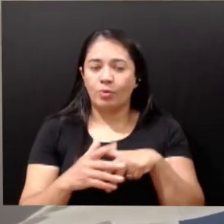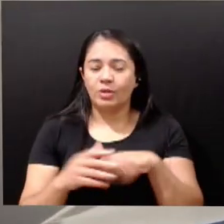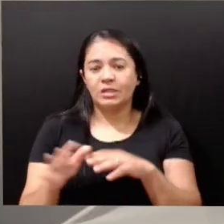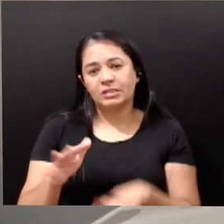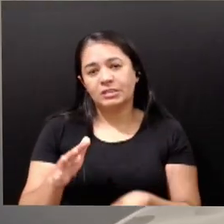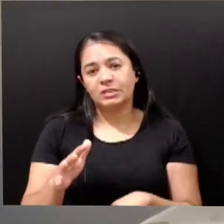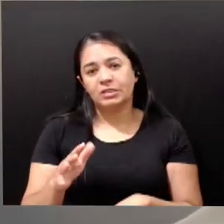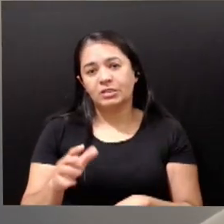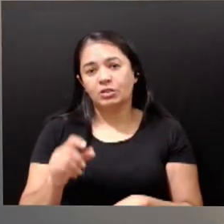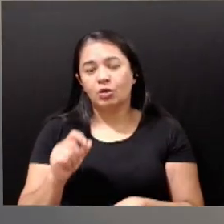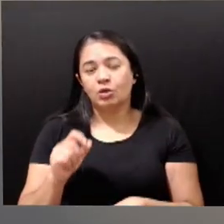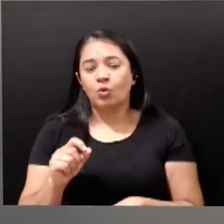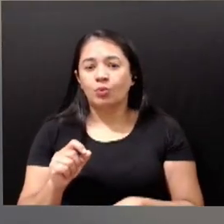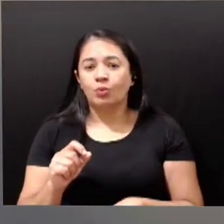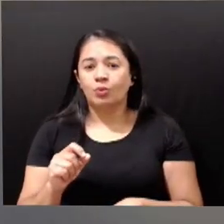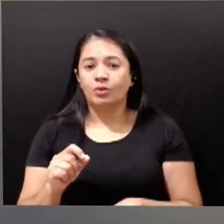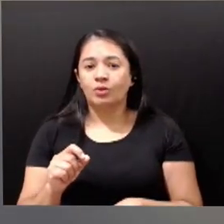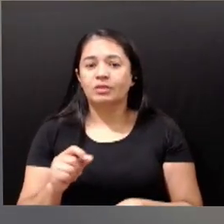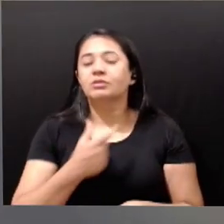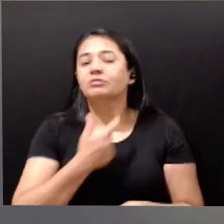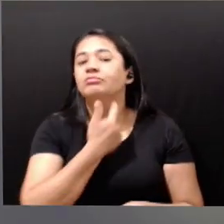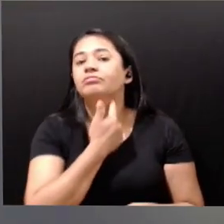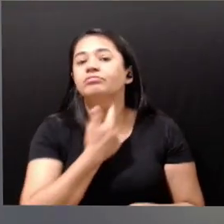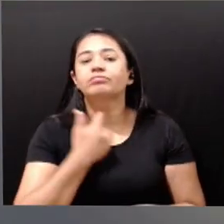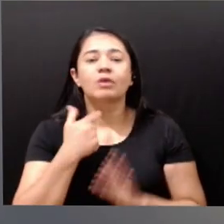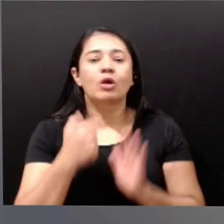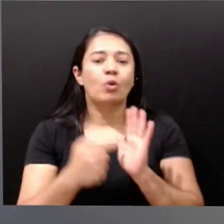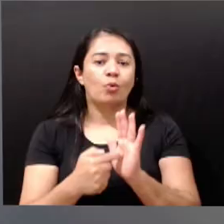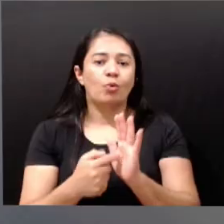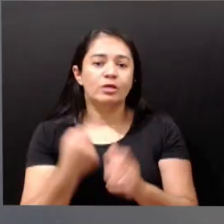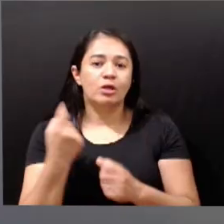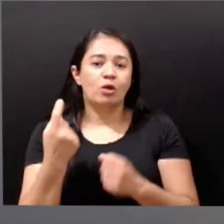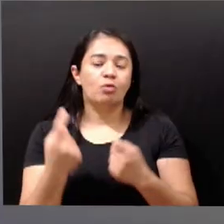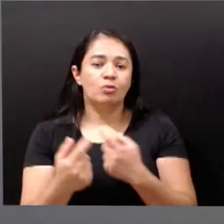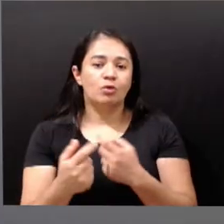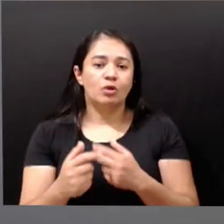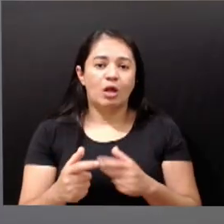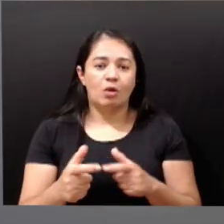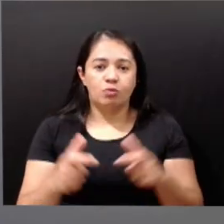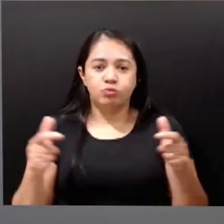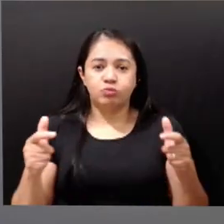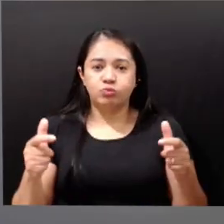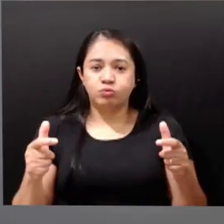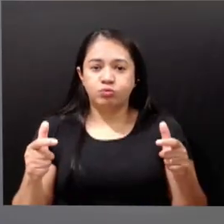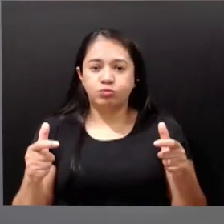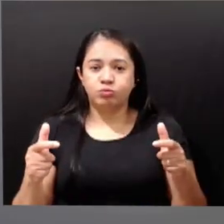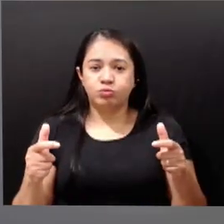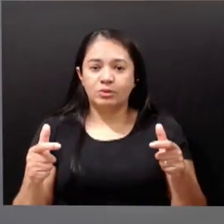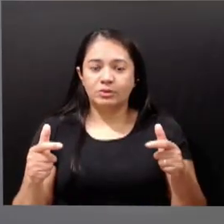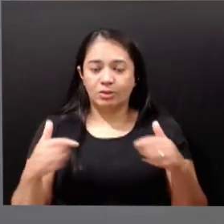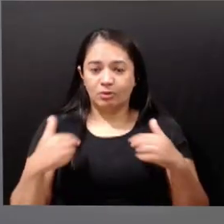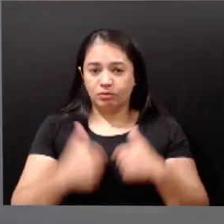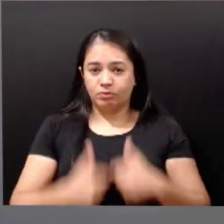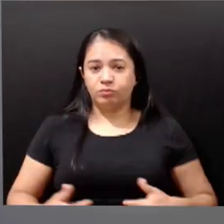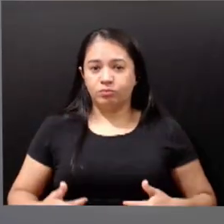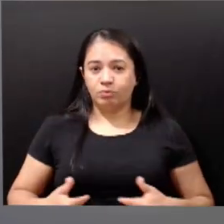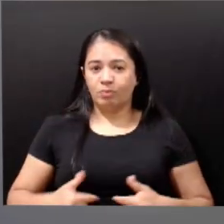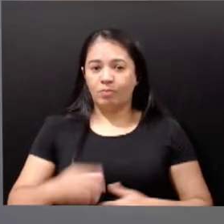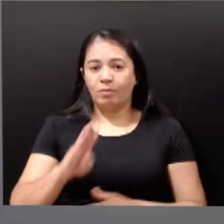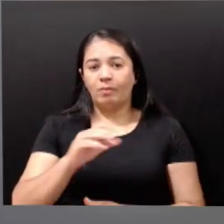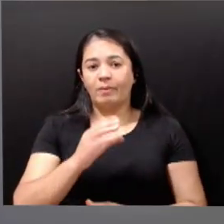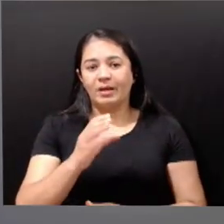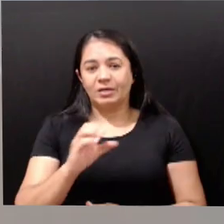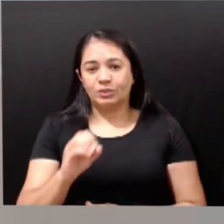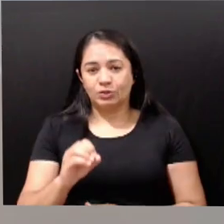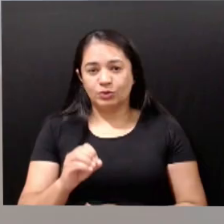ter uma manifestação não tão típica, apresentando também, em alguns casos, um aumento até de órgãos abdominais, como o baço,